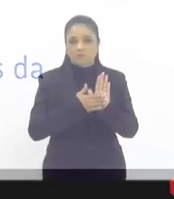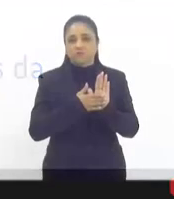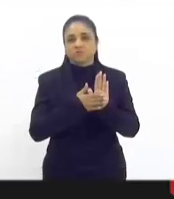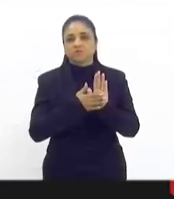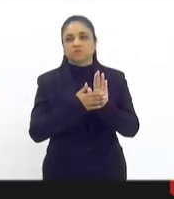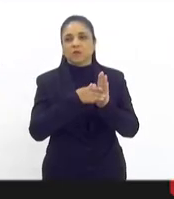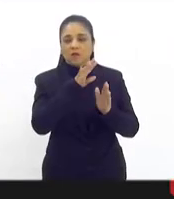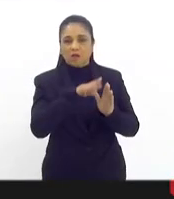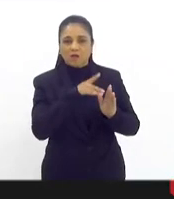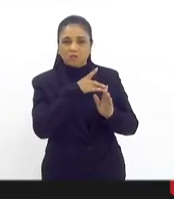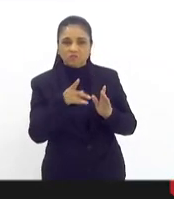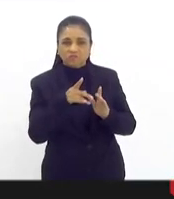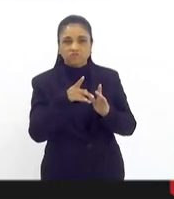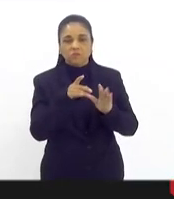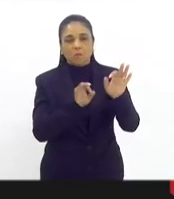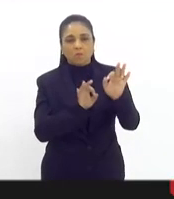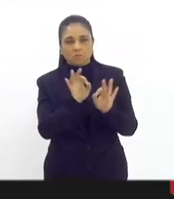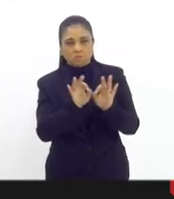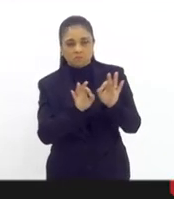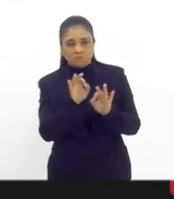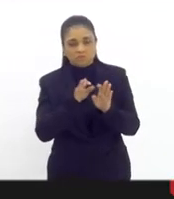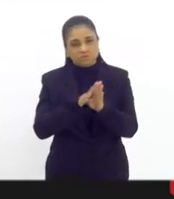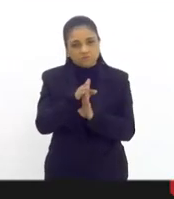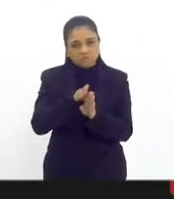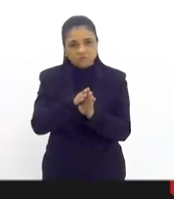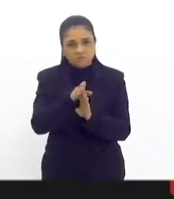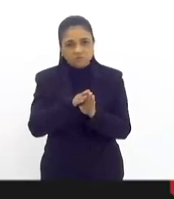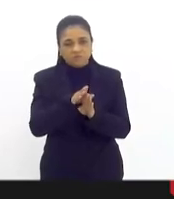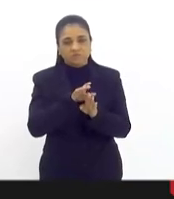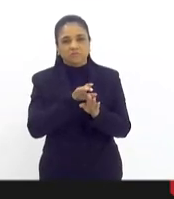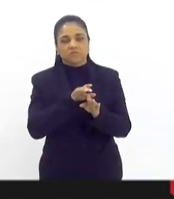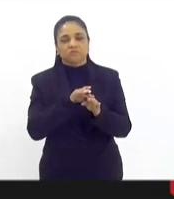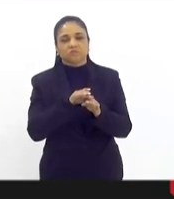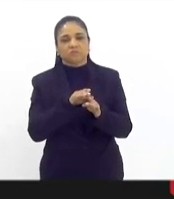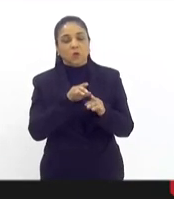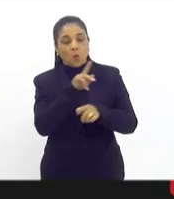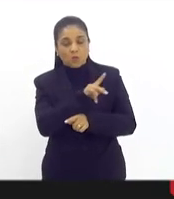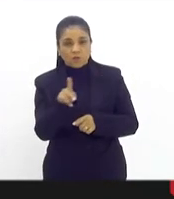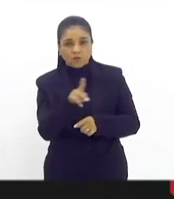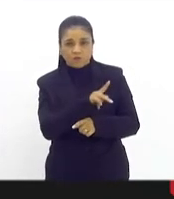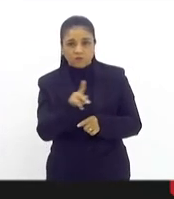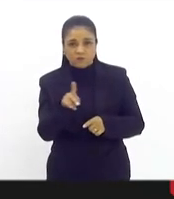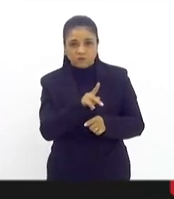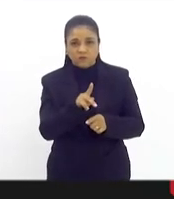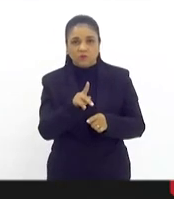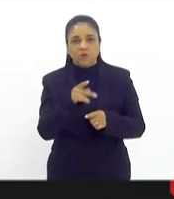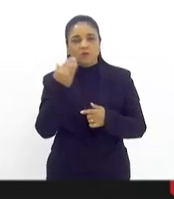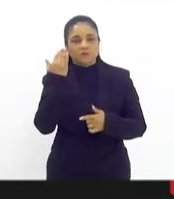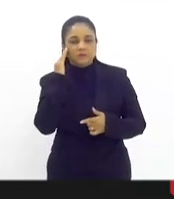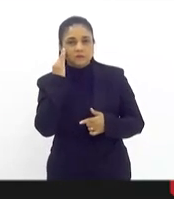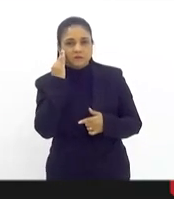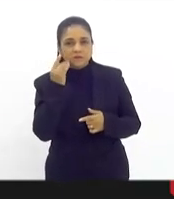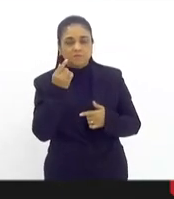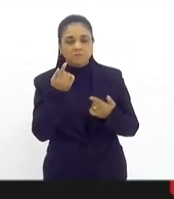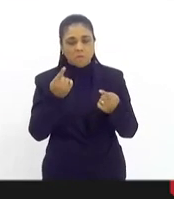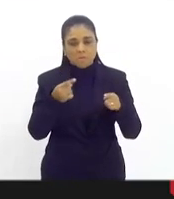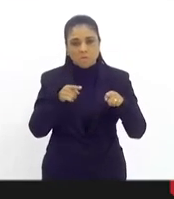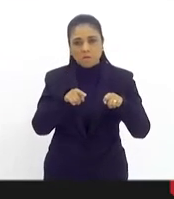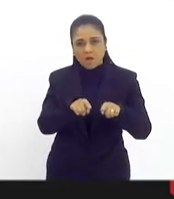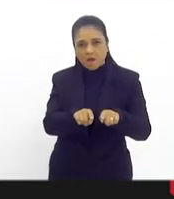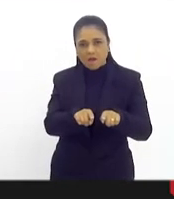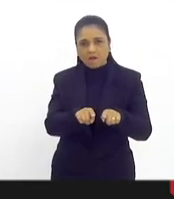temos programas de tutoria, de digitalização, onde professores podem aprender com seus pares, que